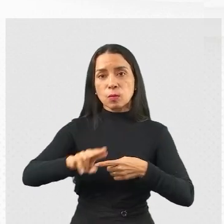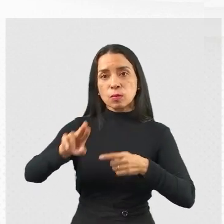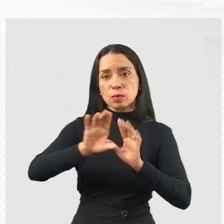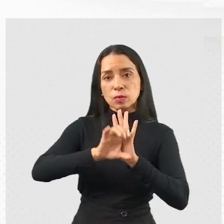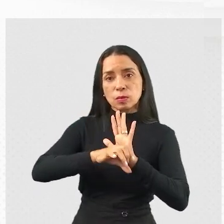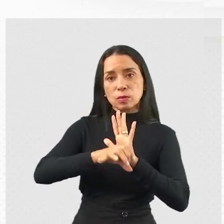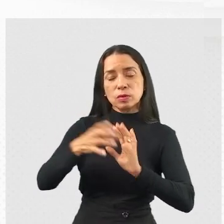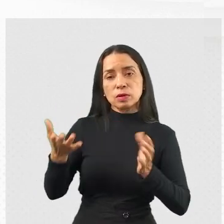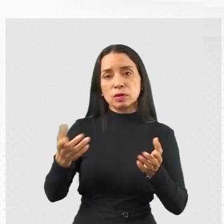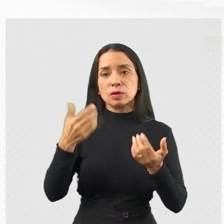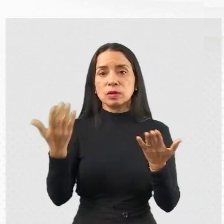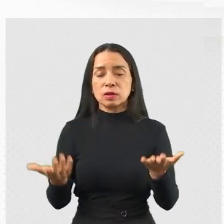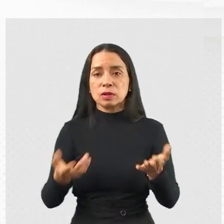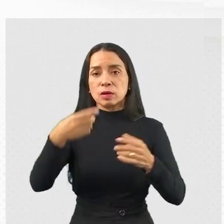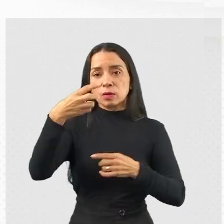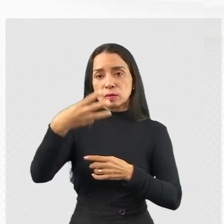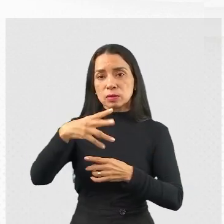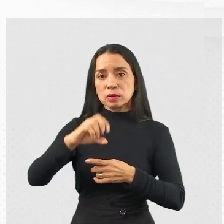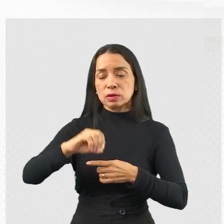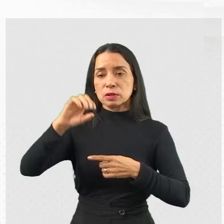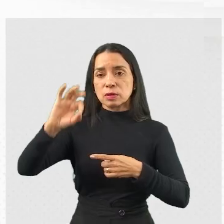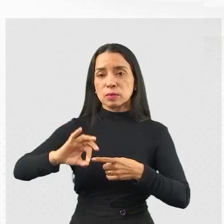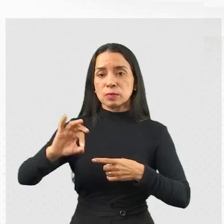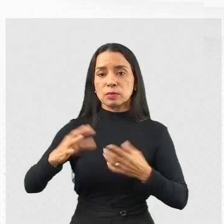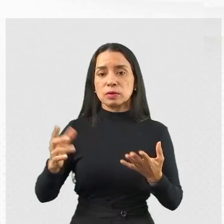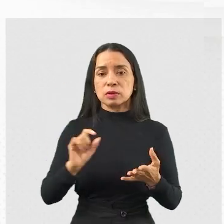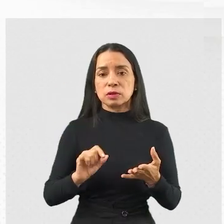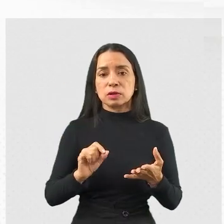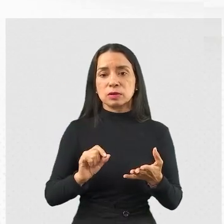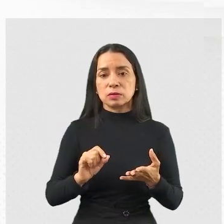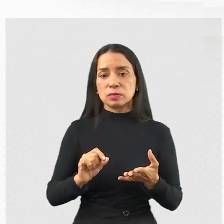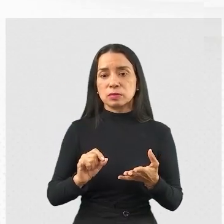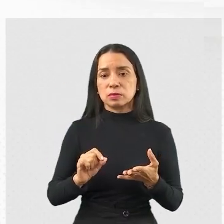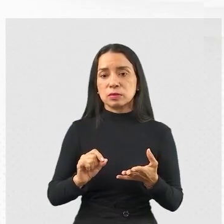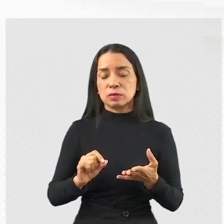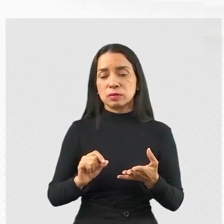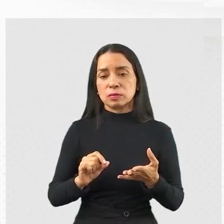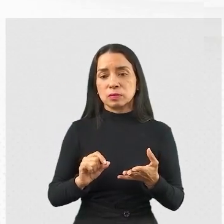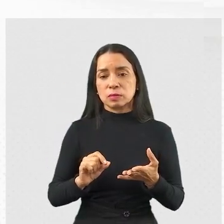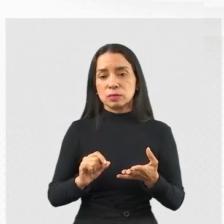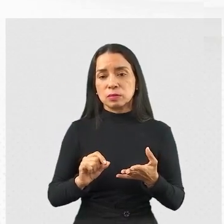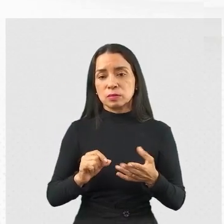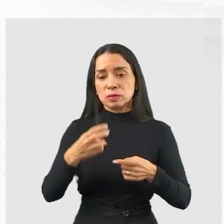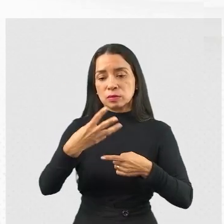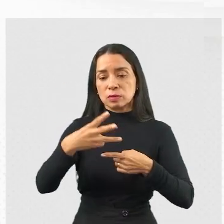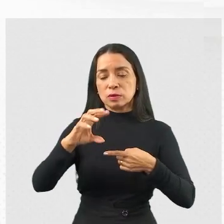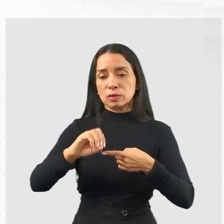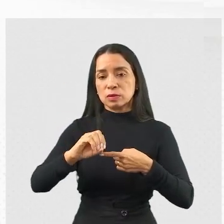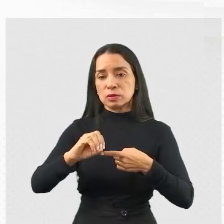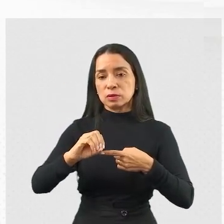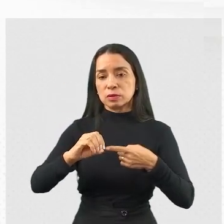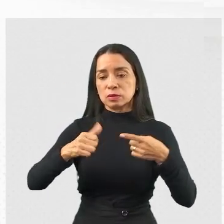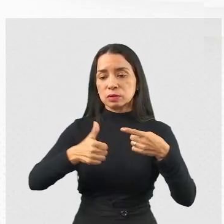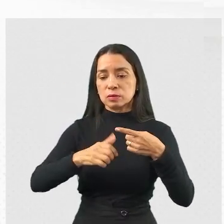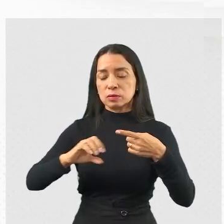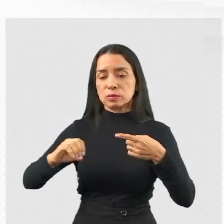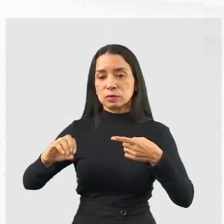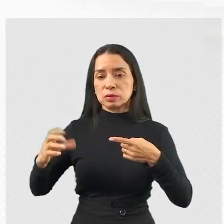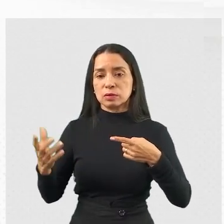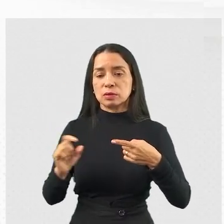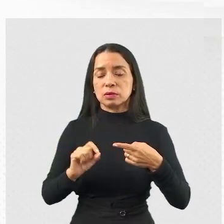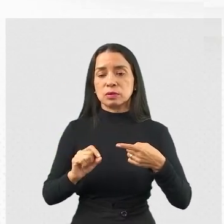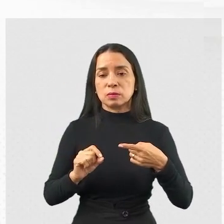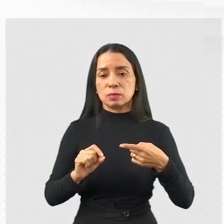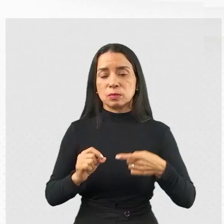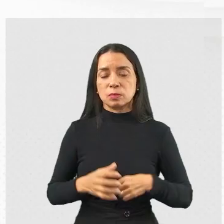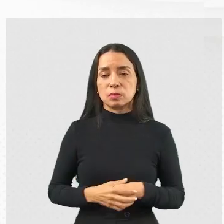definição. Tá? Então, 30%. 30% é 30 sobre 100.